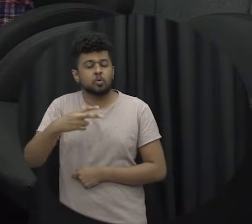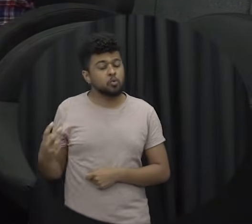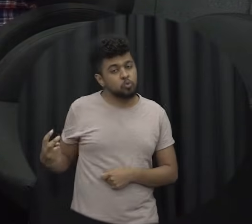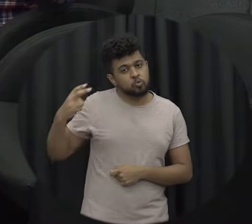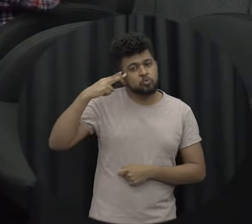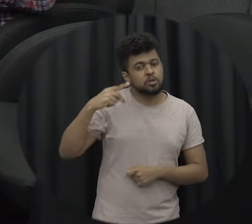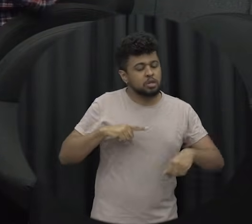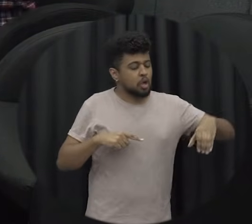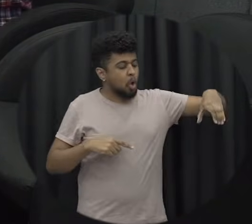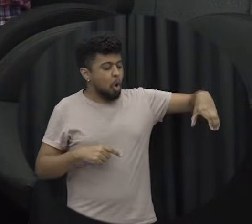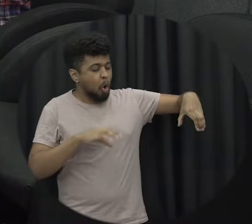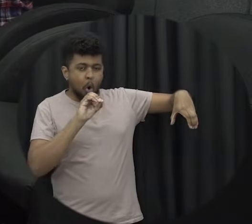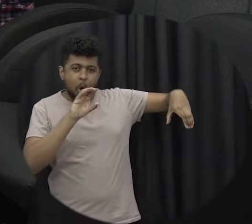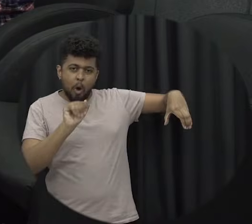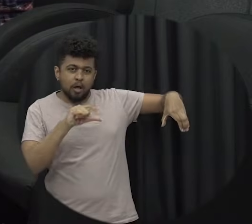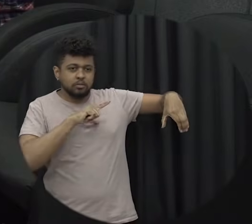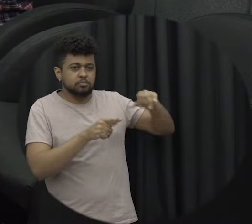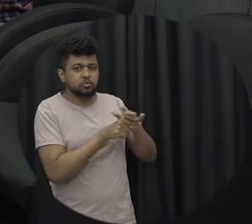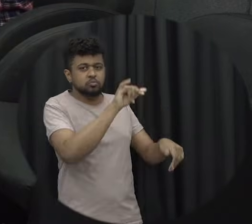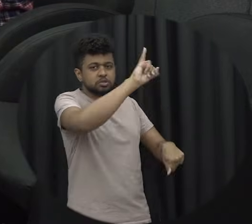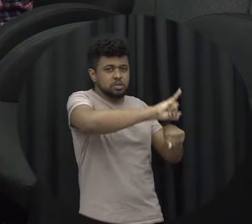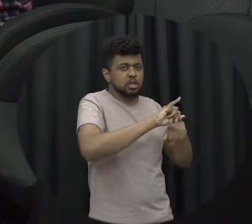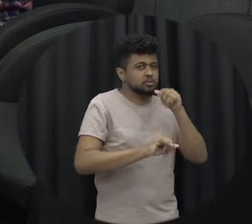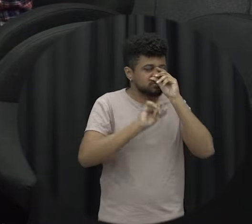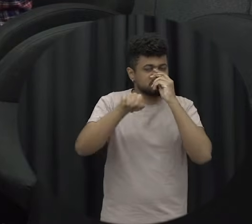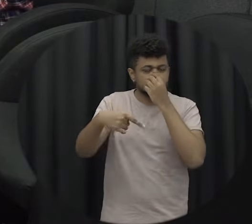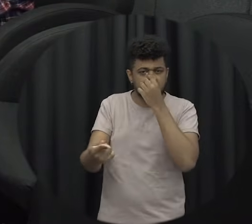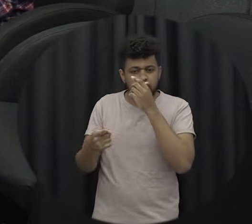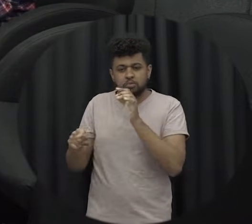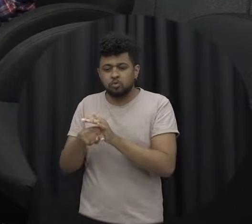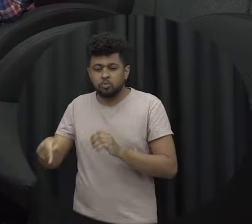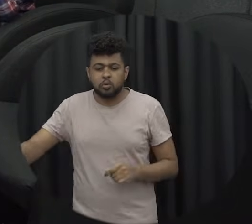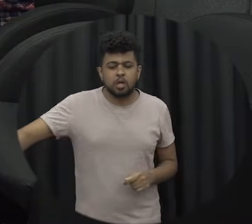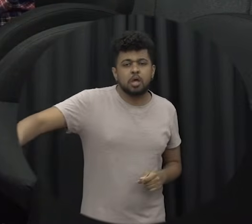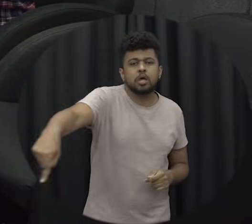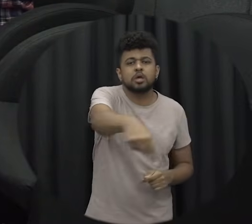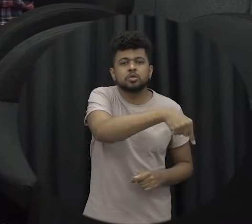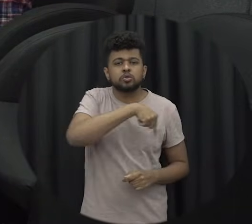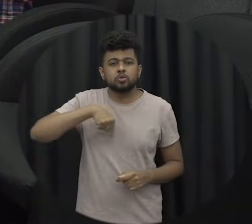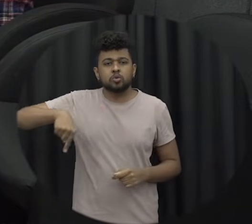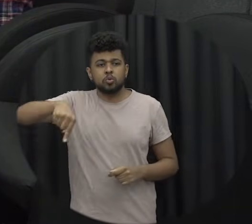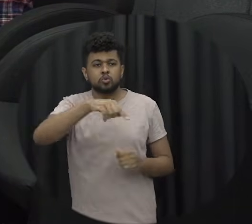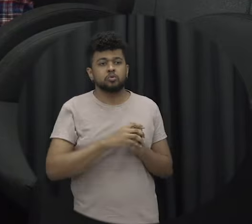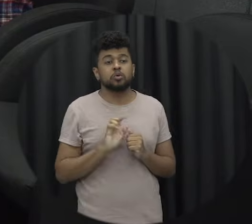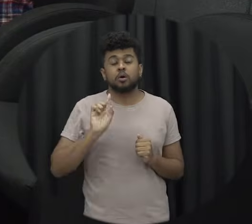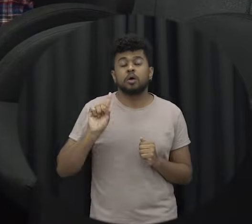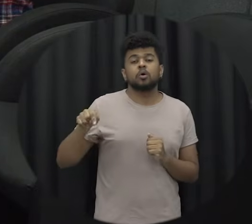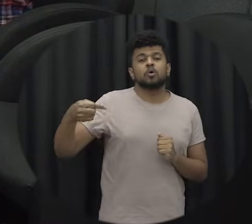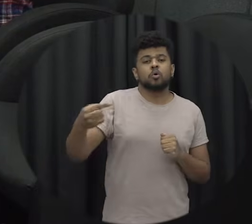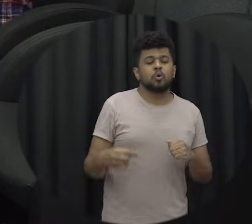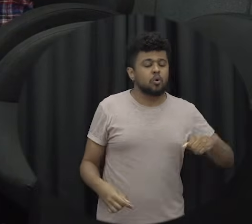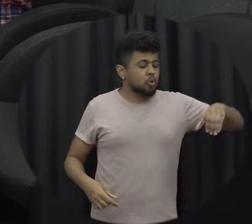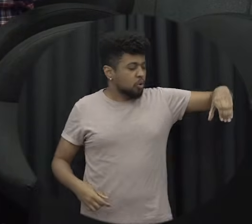centro e outras, né, no entorno. Para outros, a oca do pajé está numa determinada